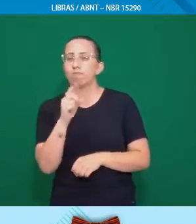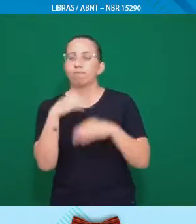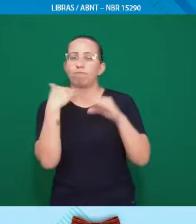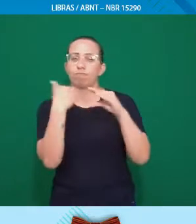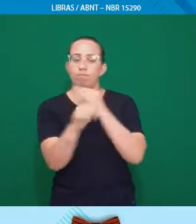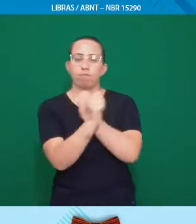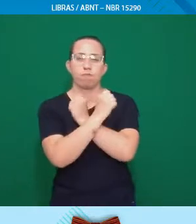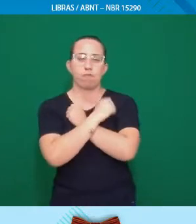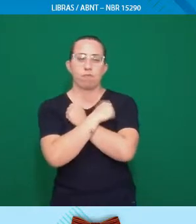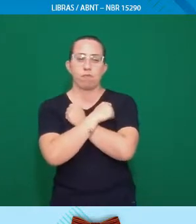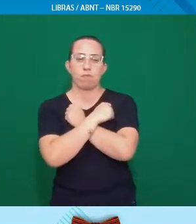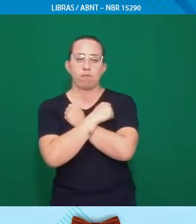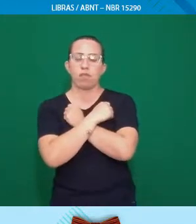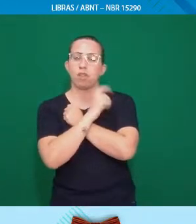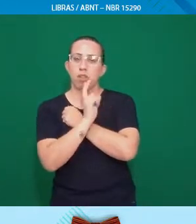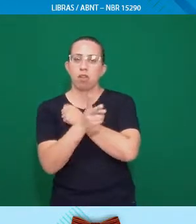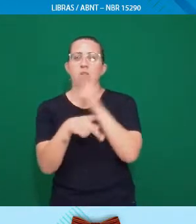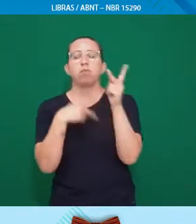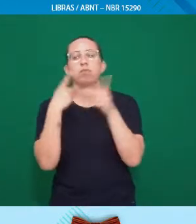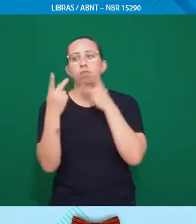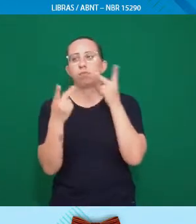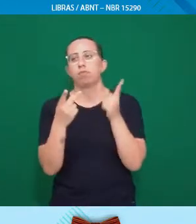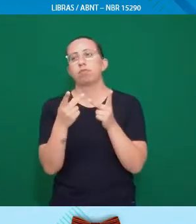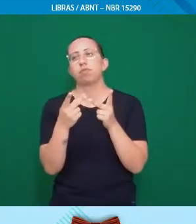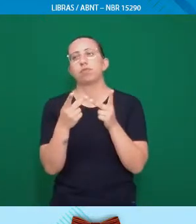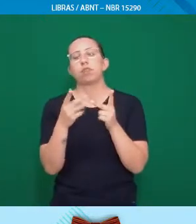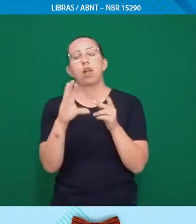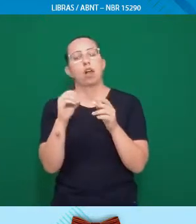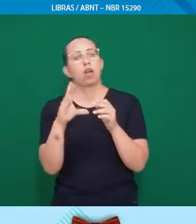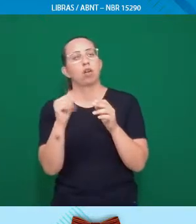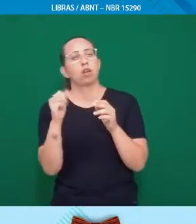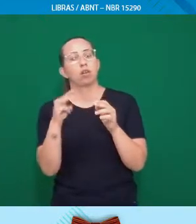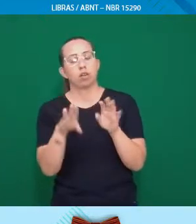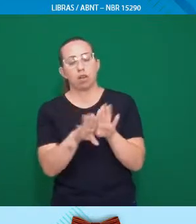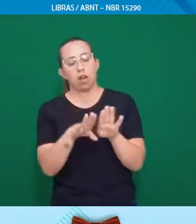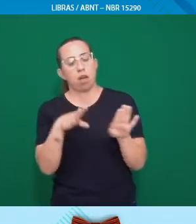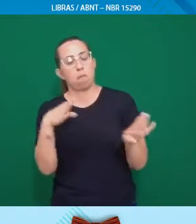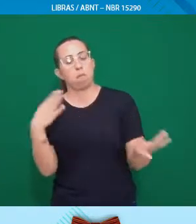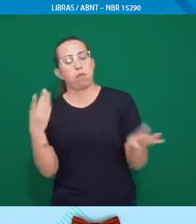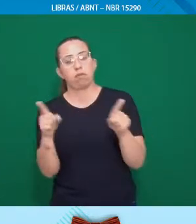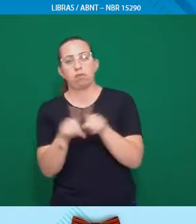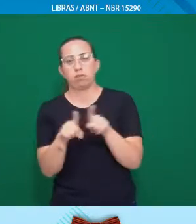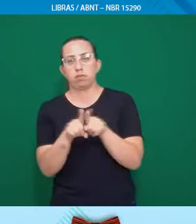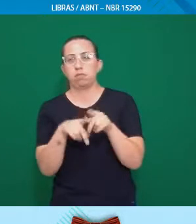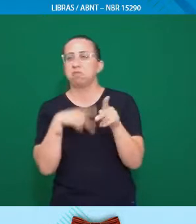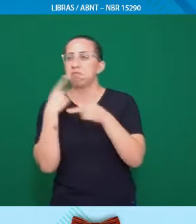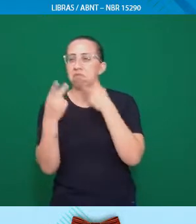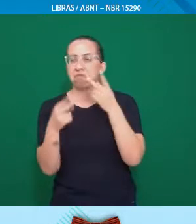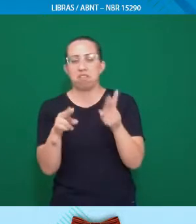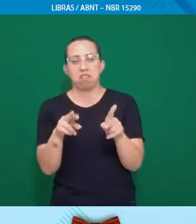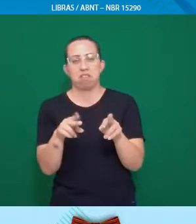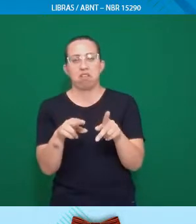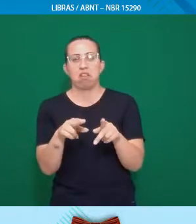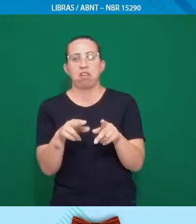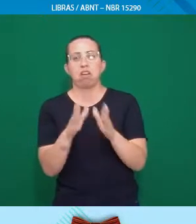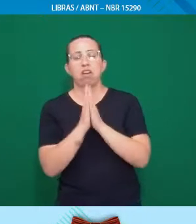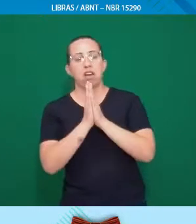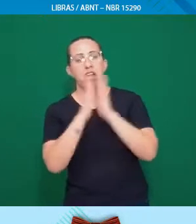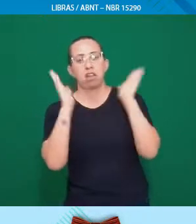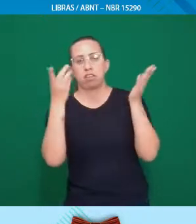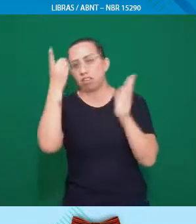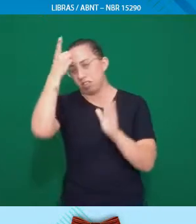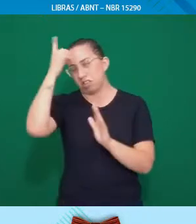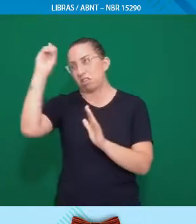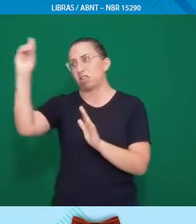você e ele sempre me diz Rogério até as portas abertas na coplan e eu também com muito orgulho digo a mesma coisa graças a Deus